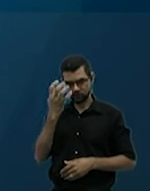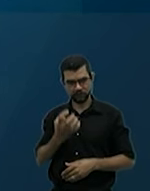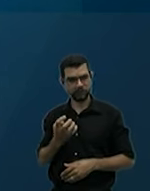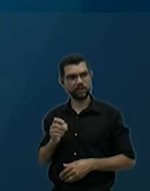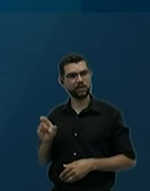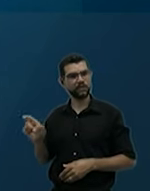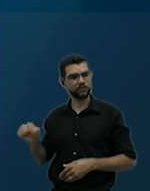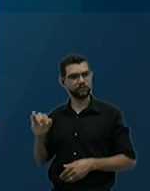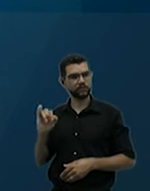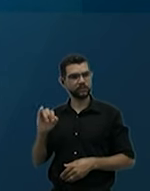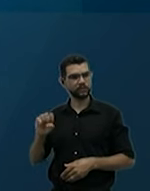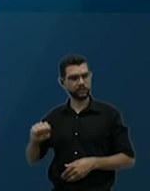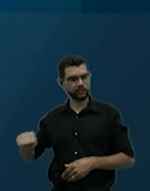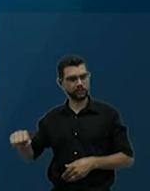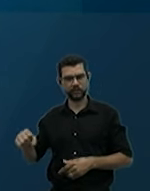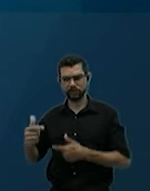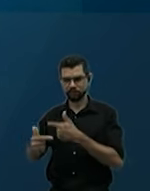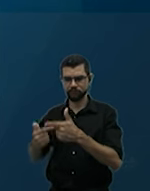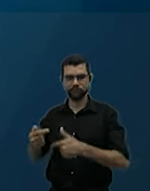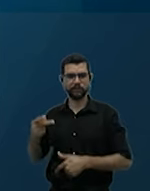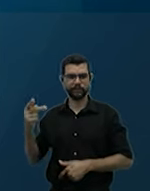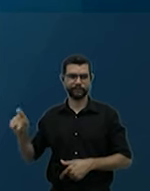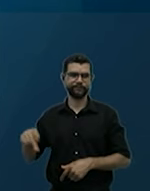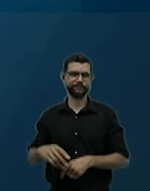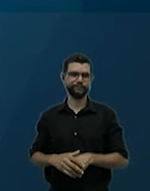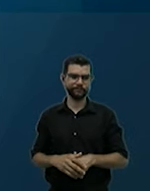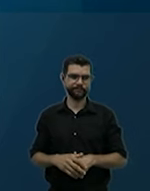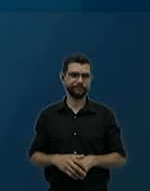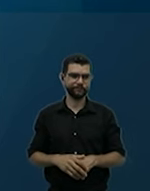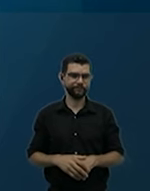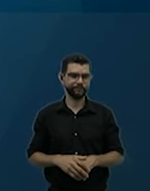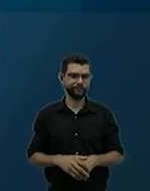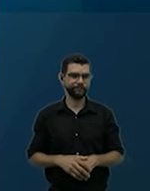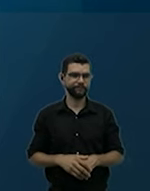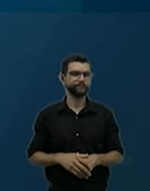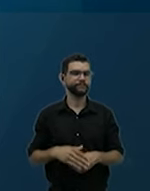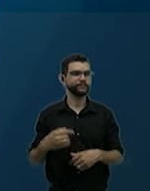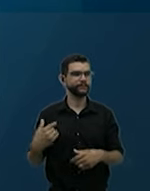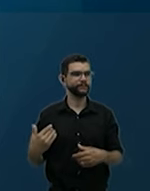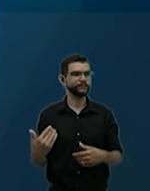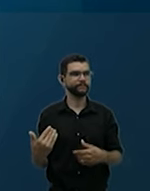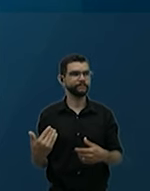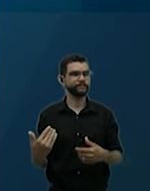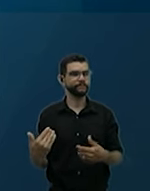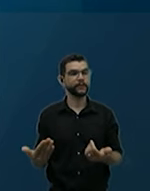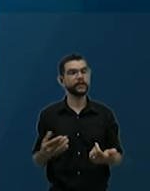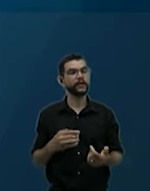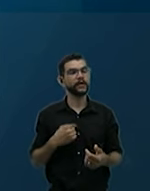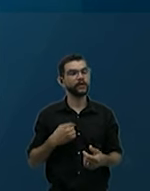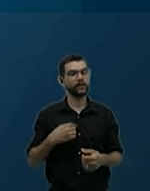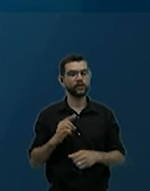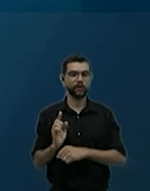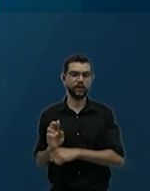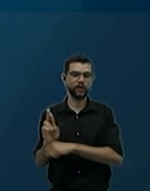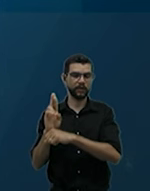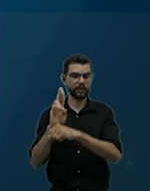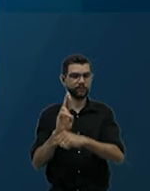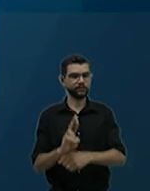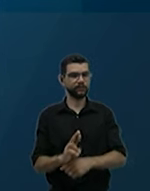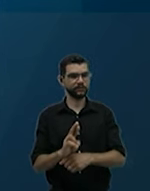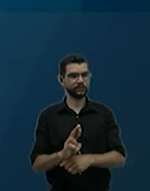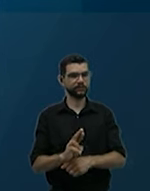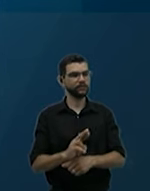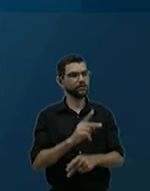Em nome da Central Única dos Trabalhadores, então, venho pedir que este tribunal, na verdade, reafirme a retroatividade dos efeitos